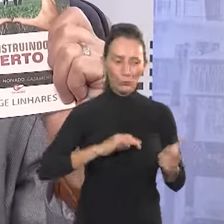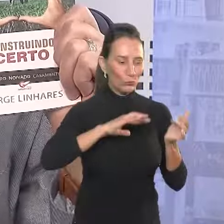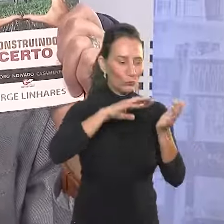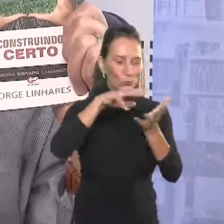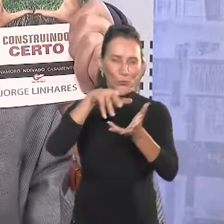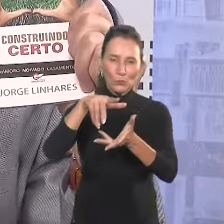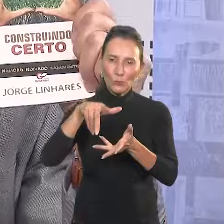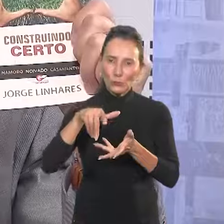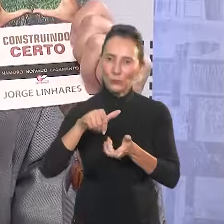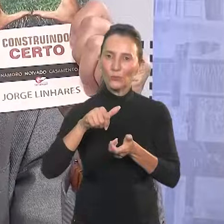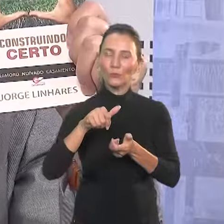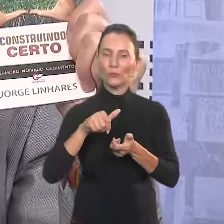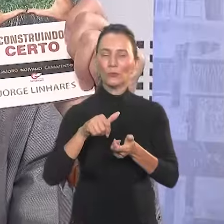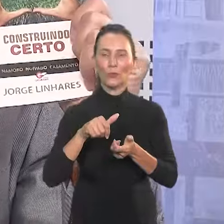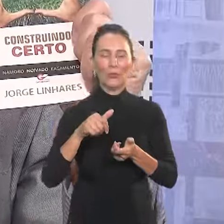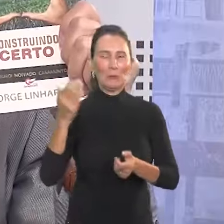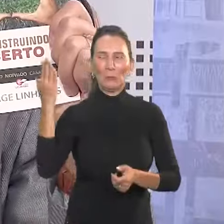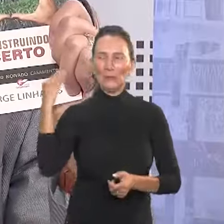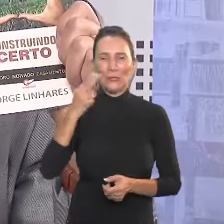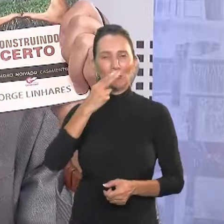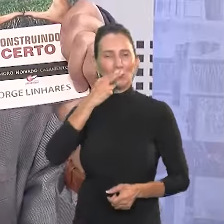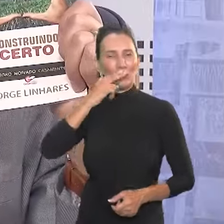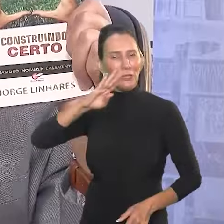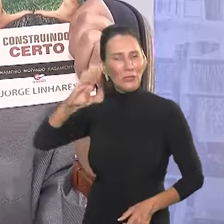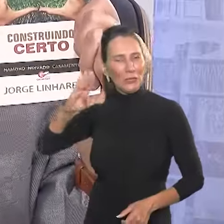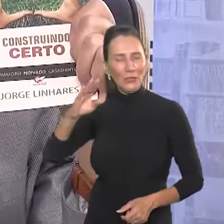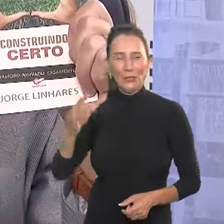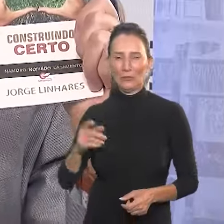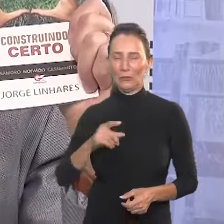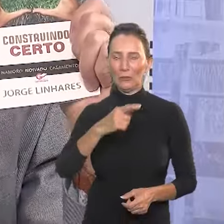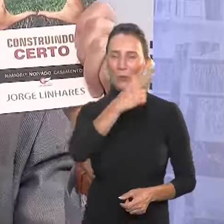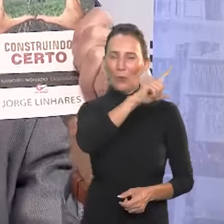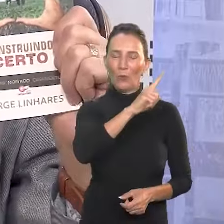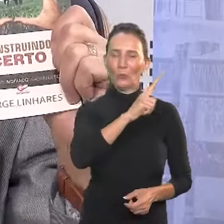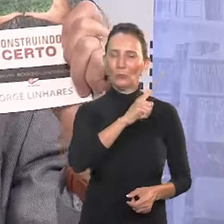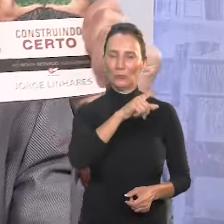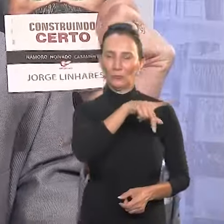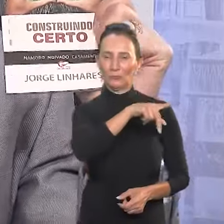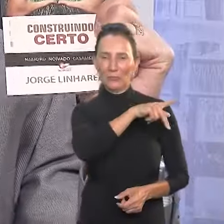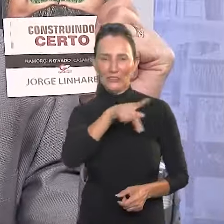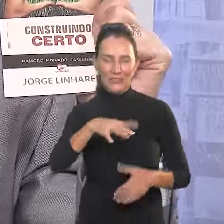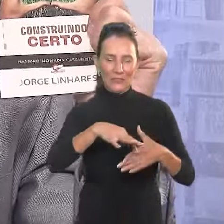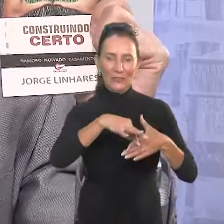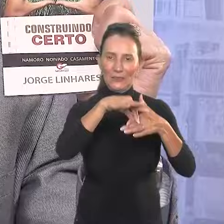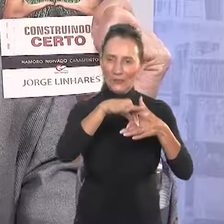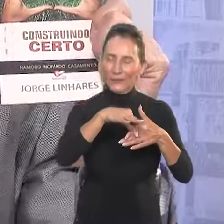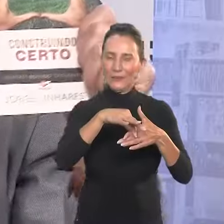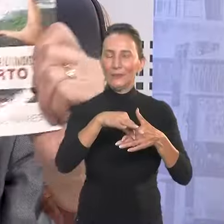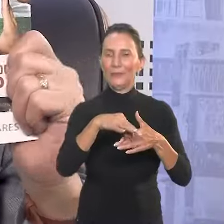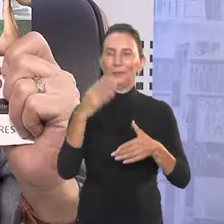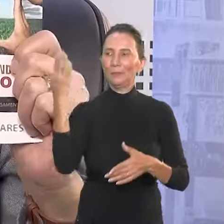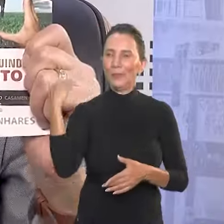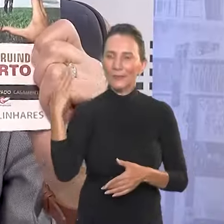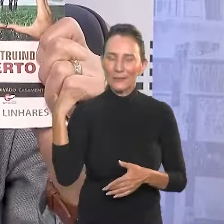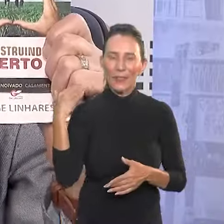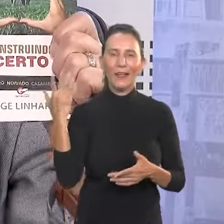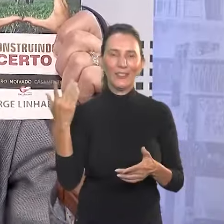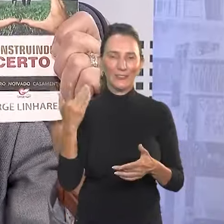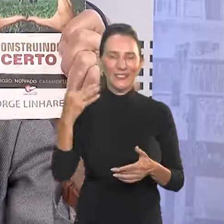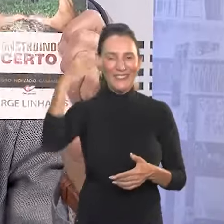mundo, desde Hitler, Mussolini, todos os grandes líderes, Herodes, o trabalho